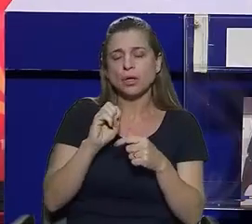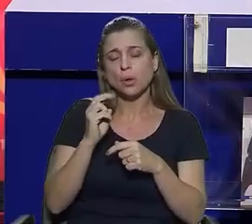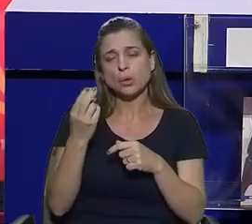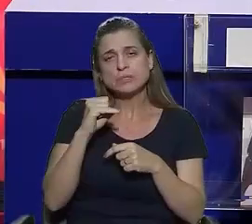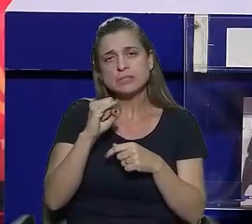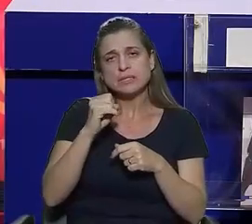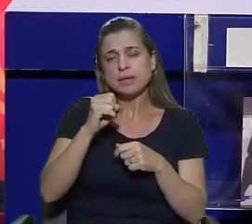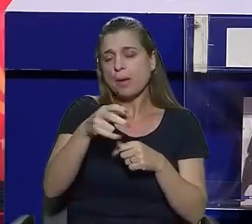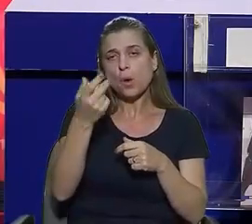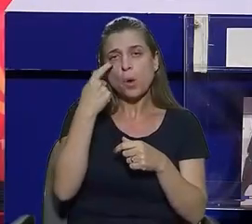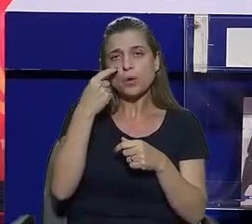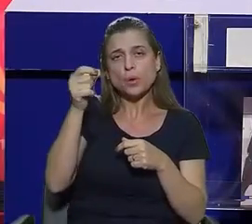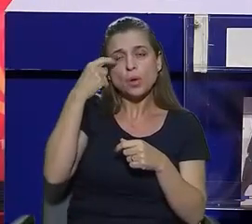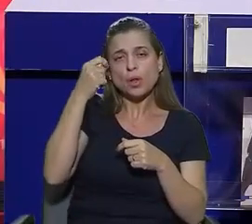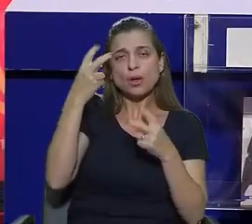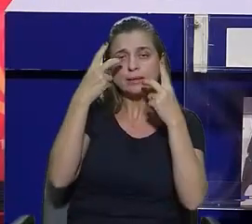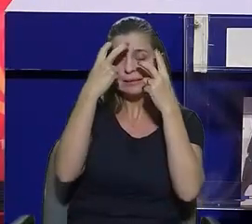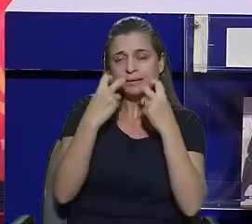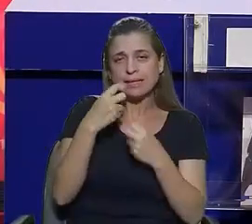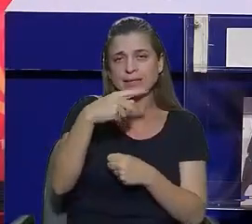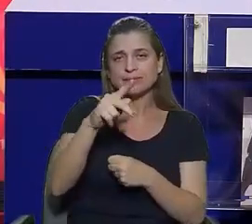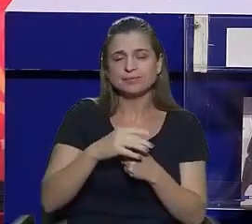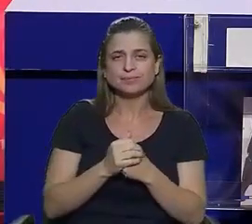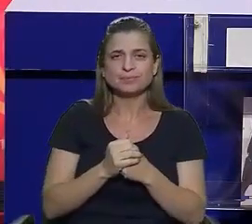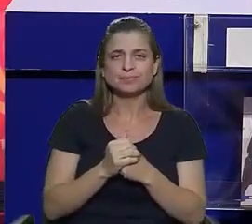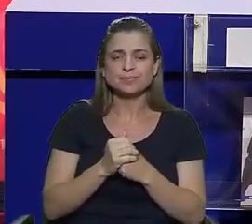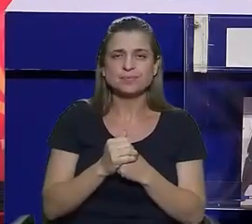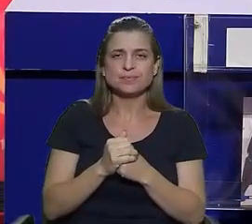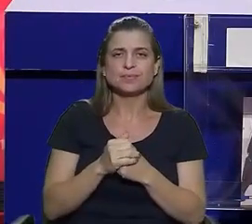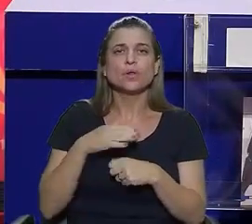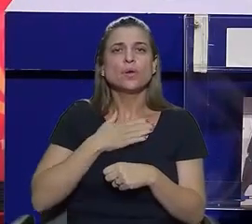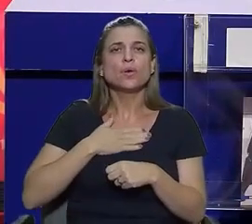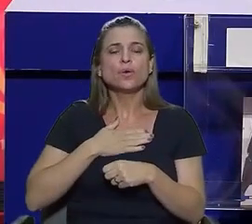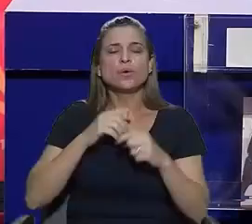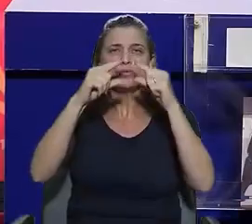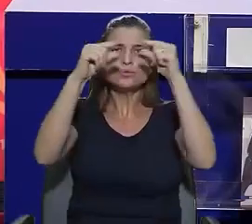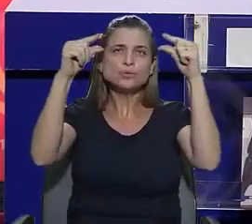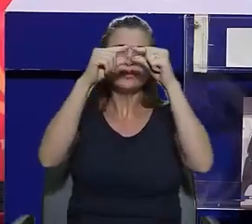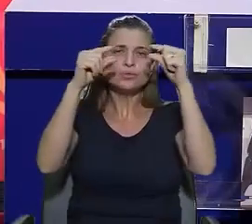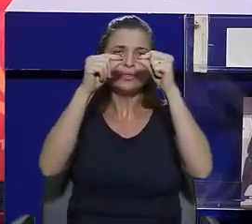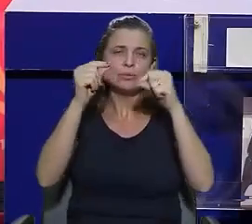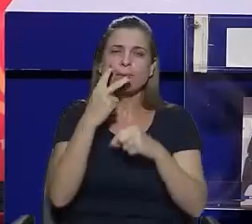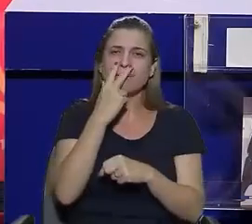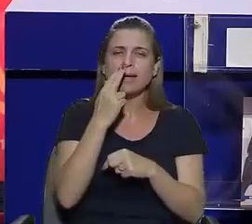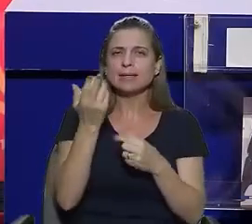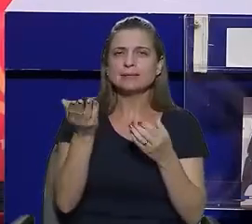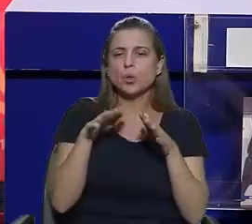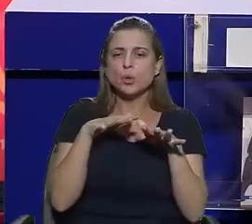você. Amo. Então, eu gosto desses títulos que você olha e eles ficam ali, parece que num